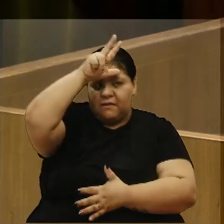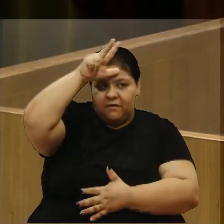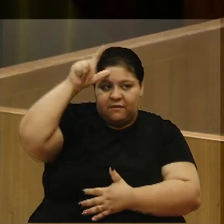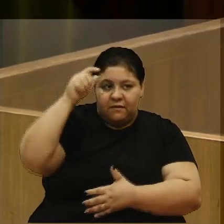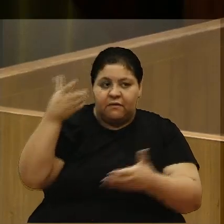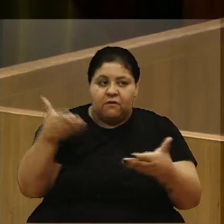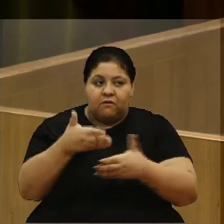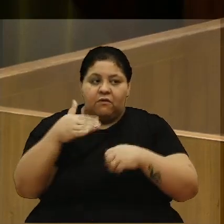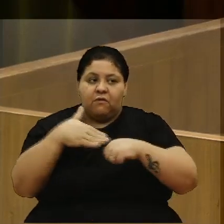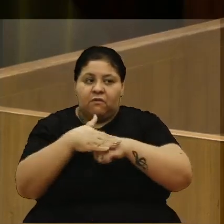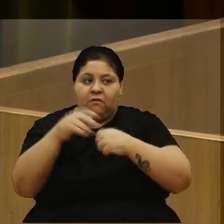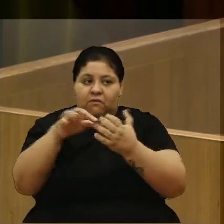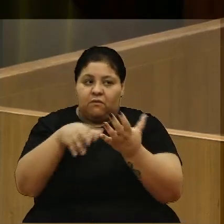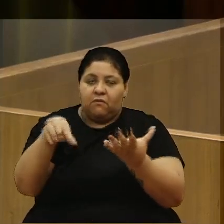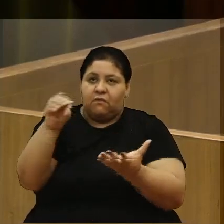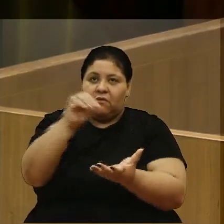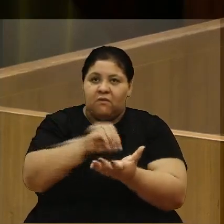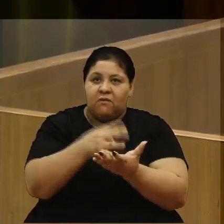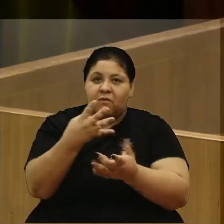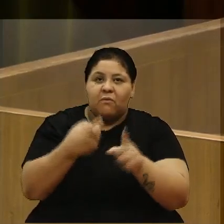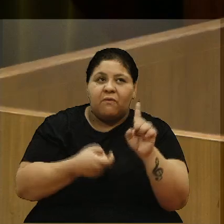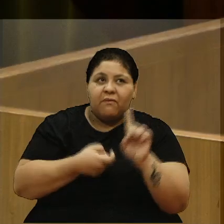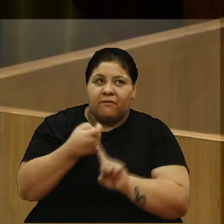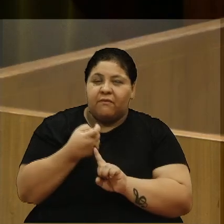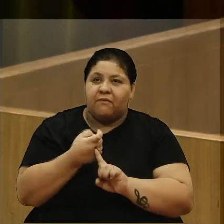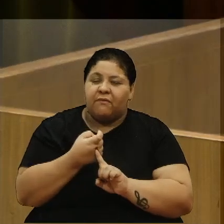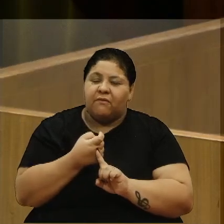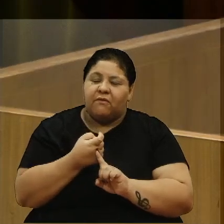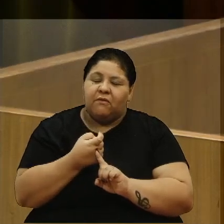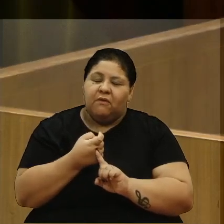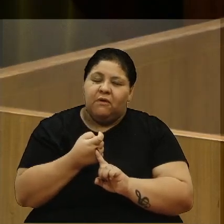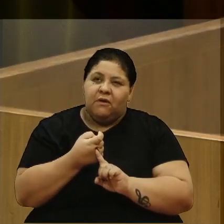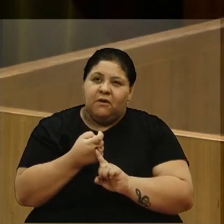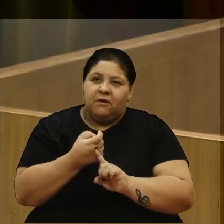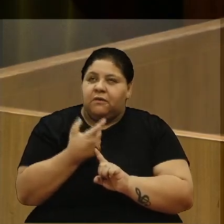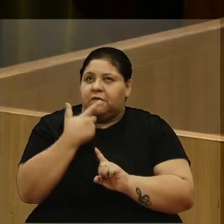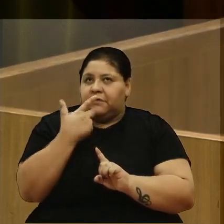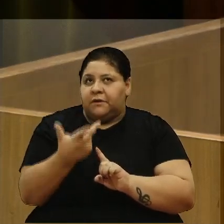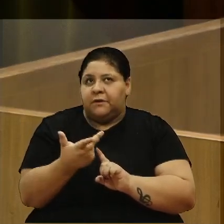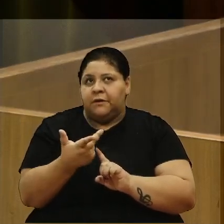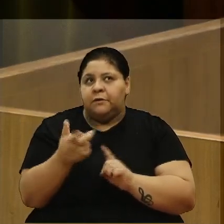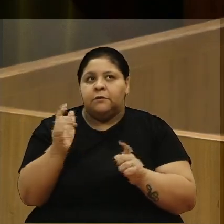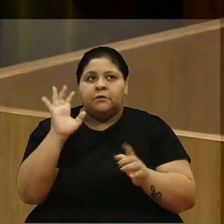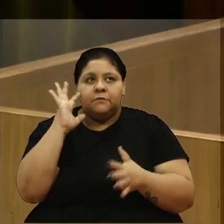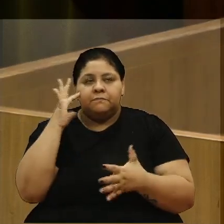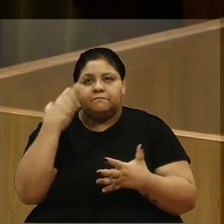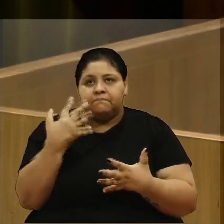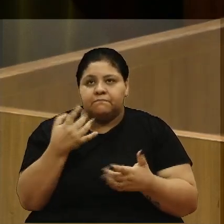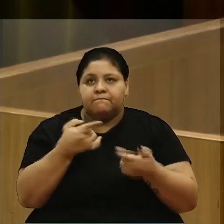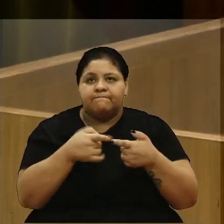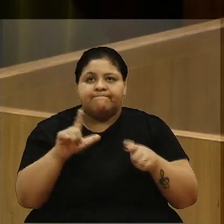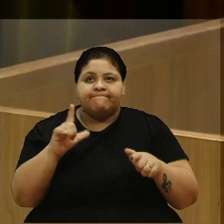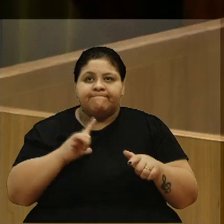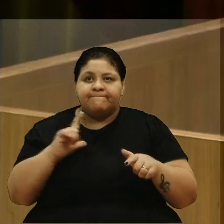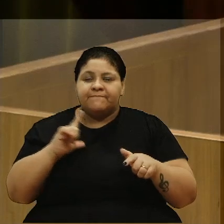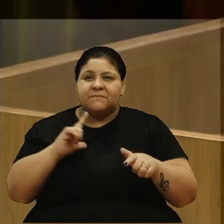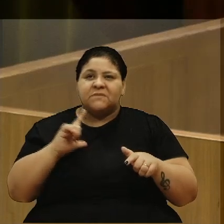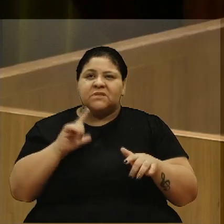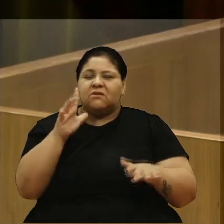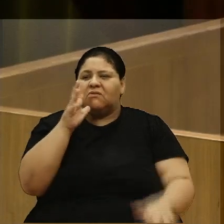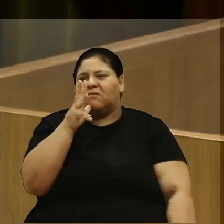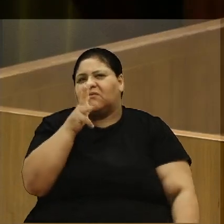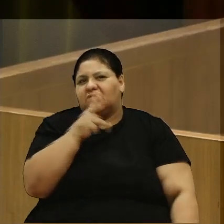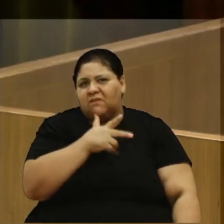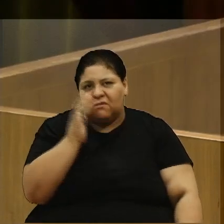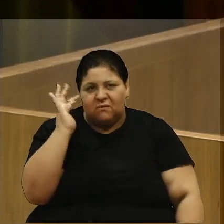está em diálogo com a Codeca já há 4 meses, né, e aí se diz que está sendo resolvido, mas tem uma morosidade